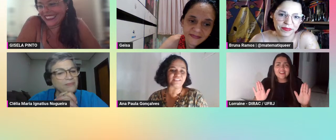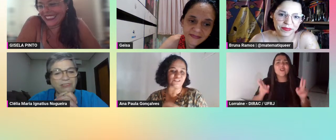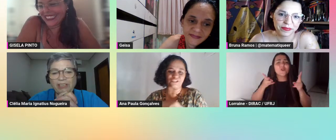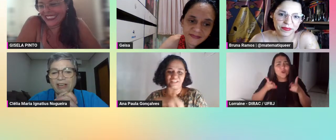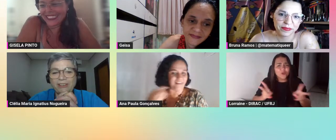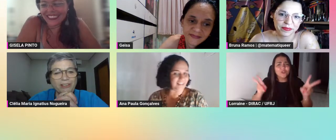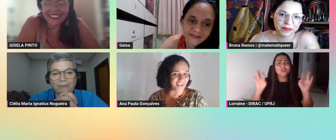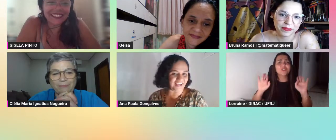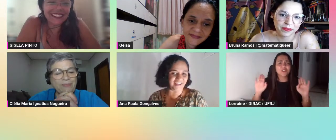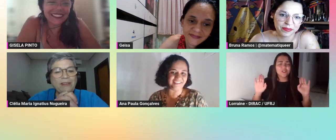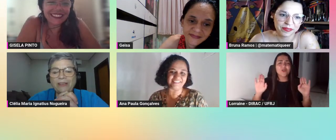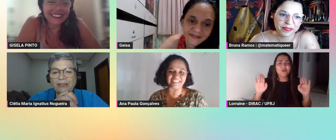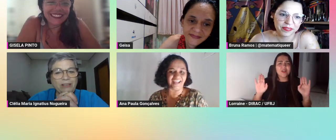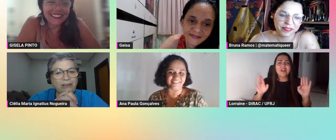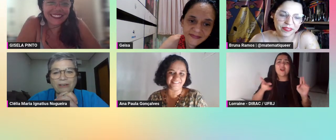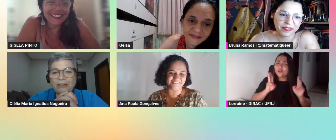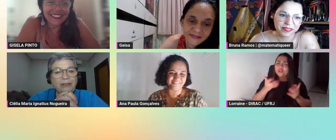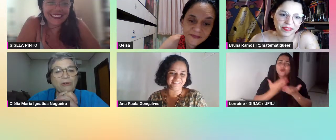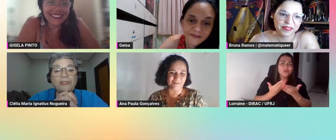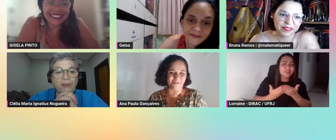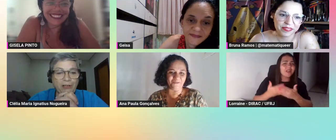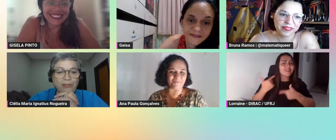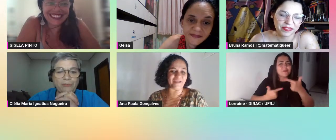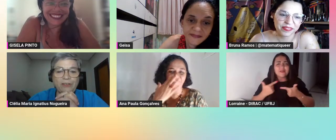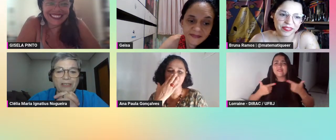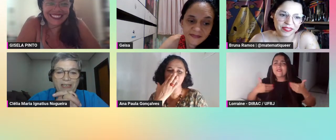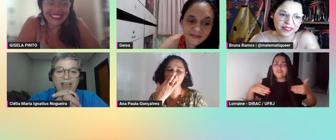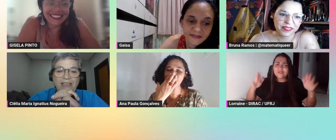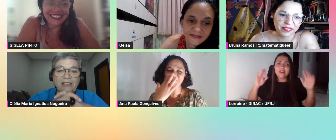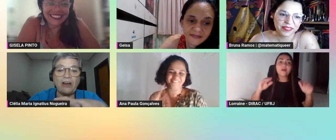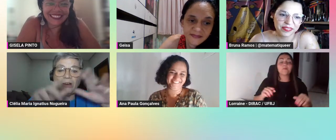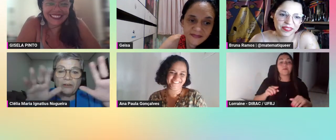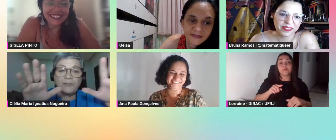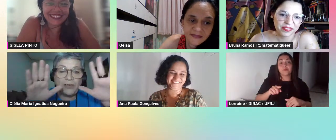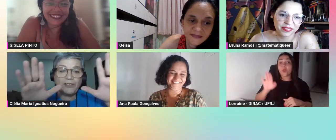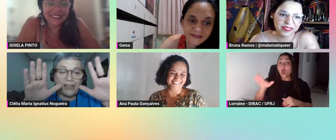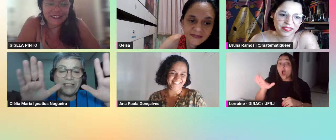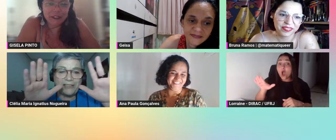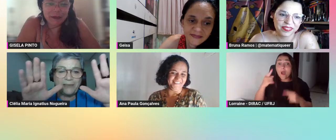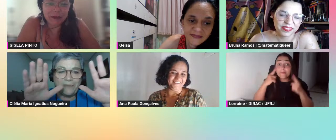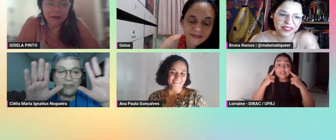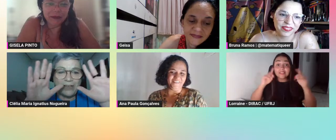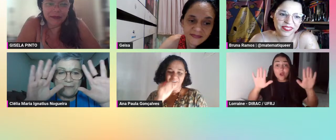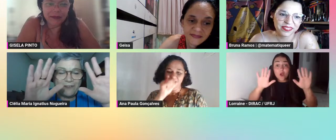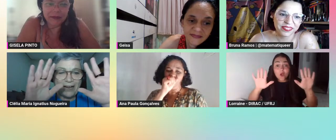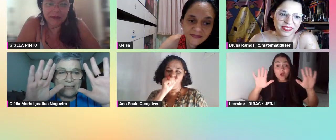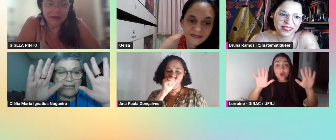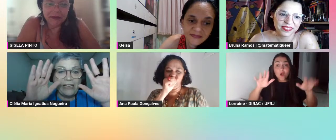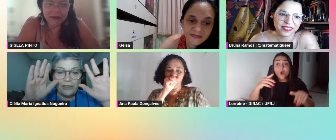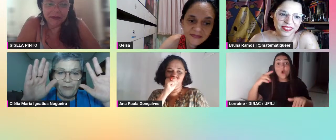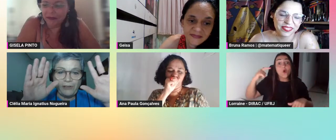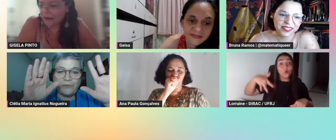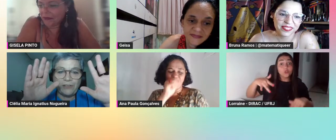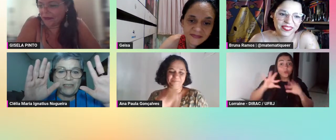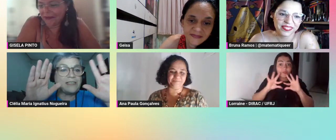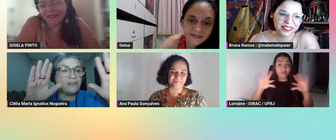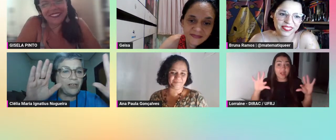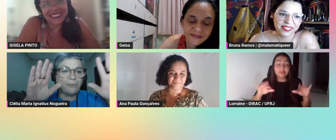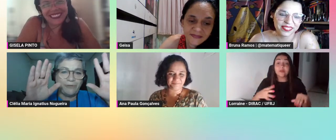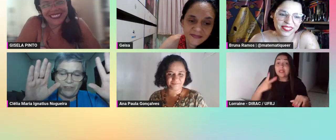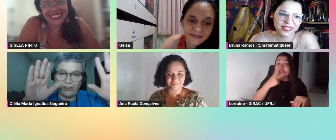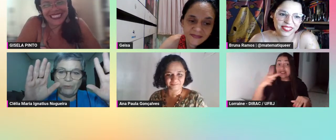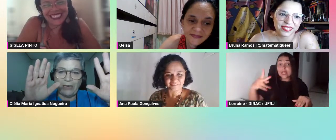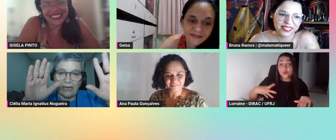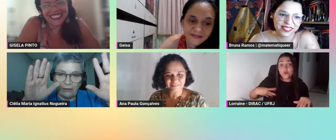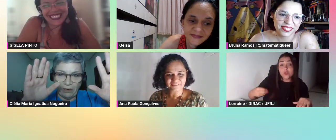Não desistam. Não desistam de trabalhar, de nada. Os filhos de vocês, ó, os filhos, só termina só essa frase. Os filhos de vocês estão